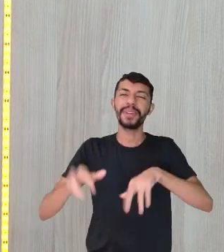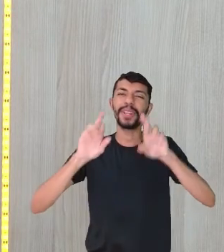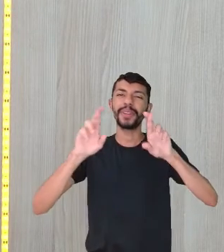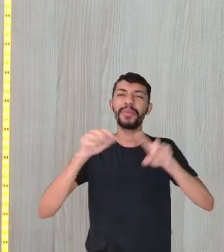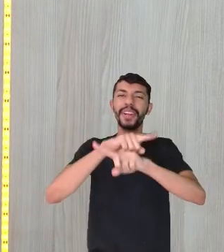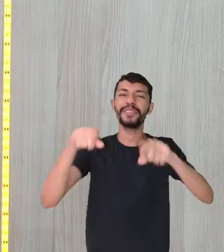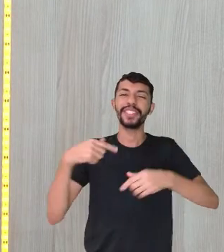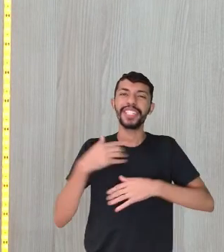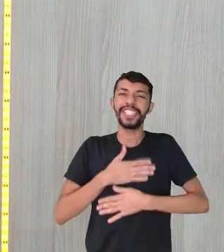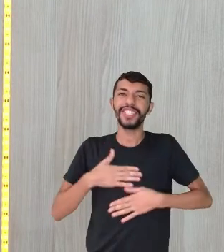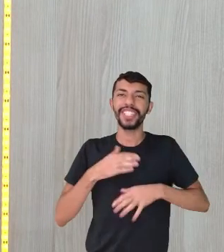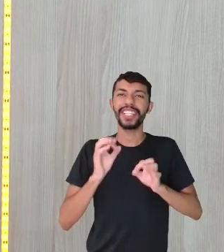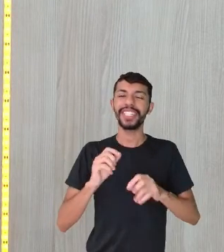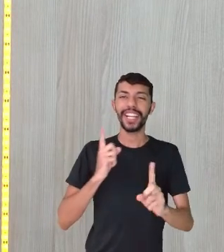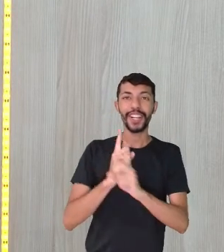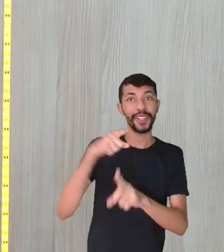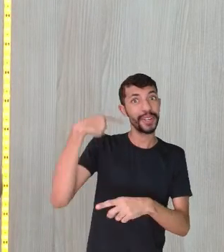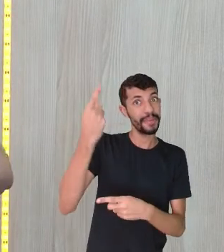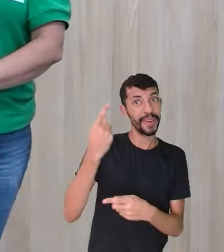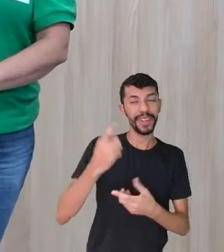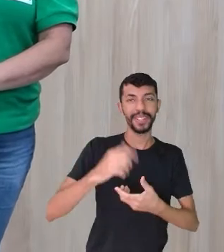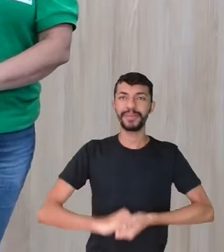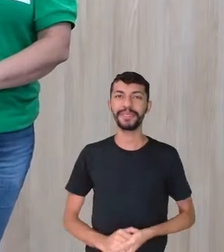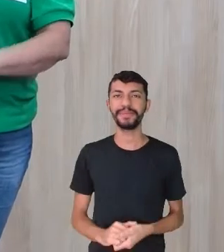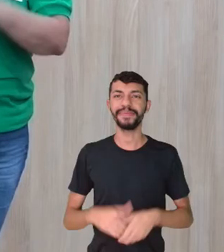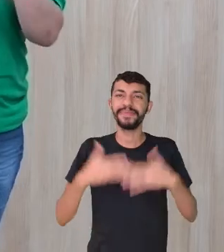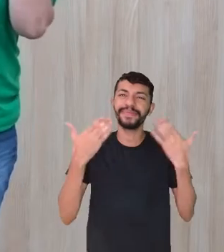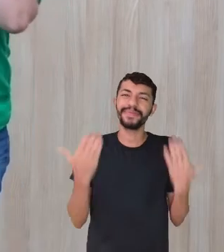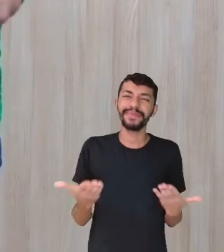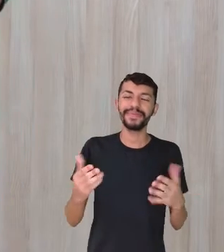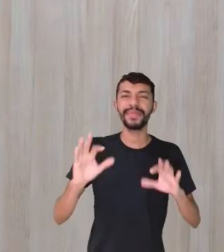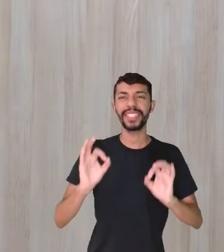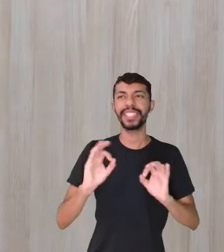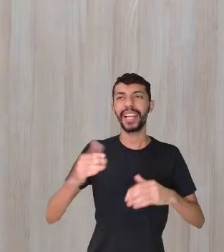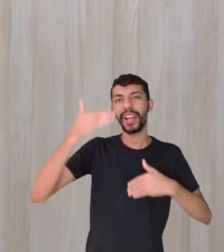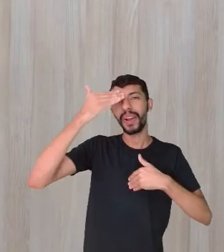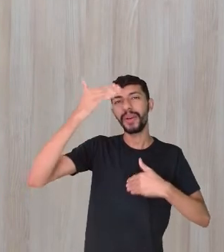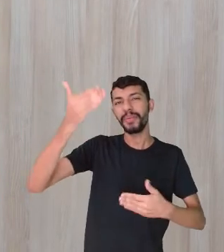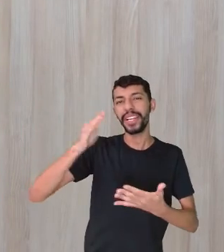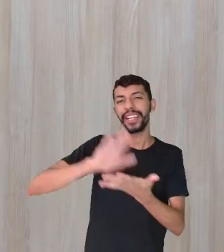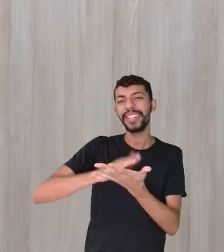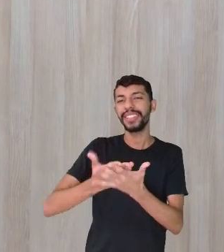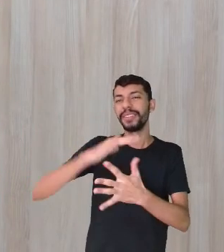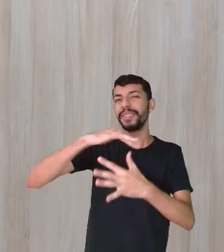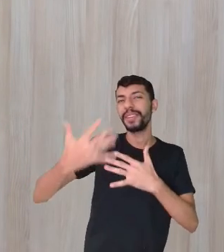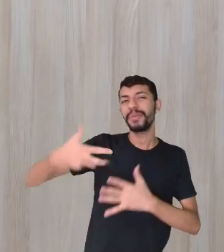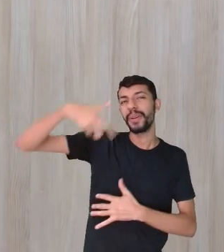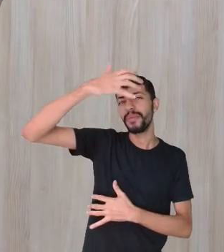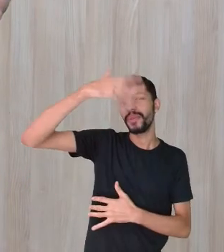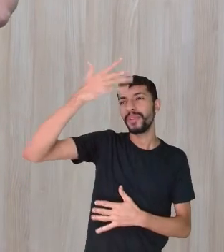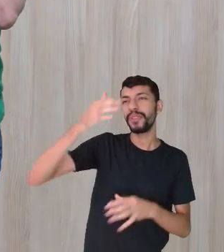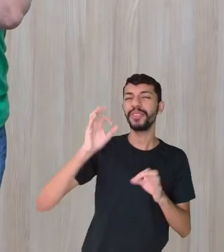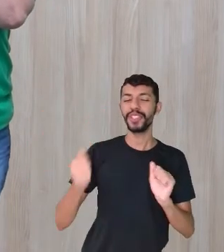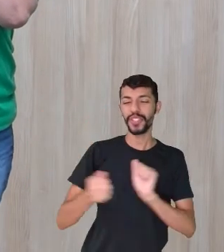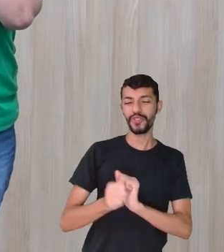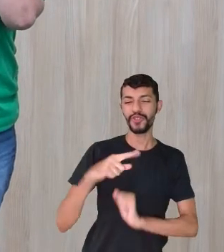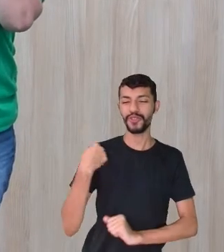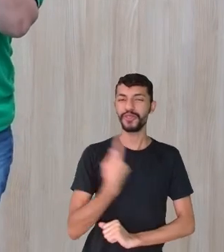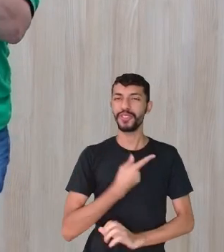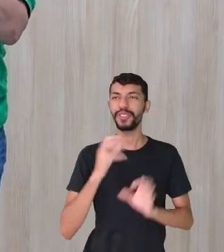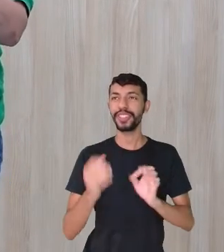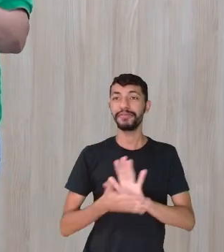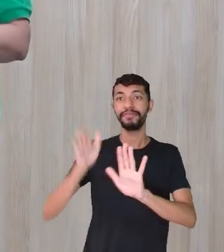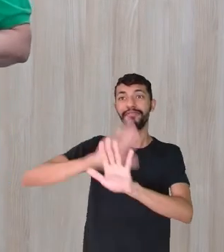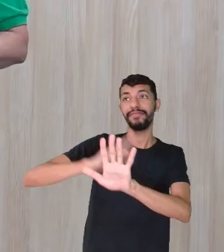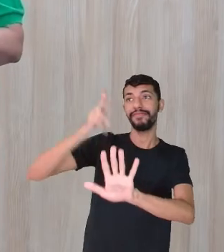essa aula. A gente se vê na próxima. Então é isso, eu agradeço ao intérprete Bruno que esteve aqui conosco, a